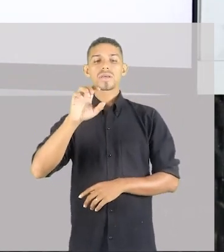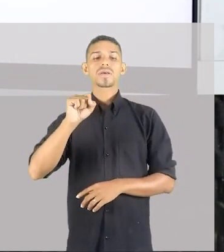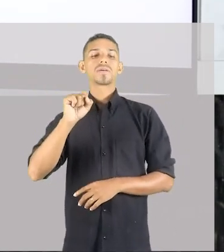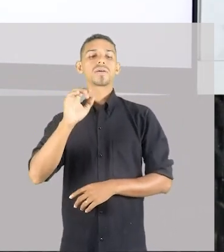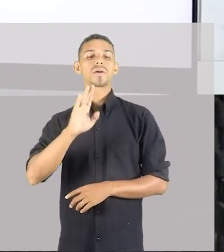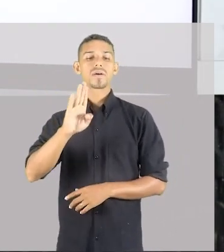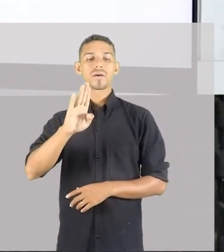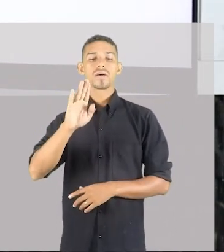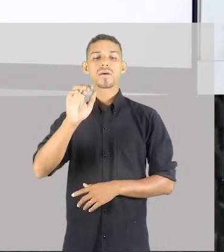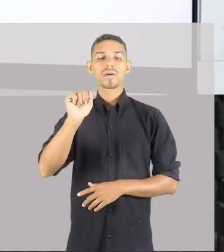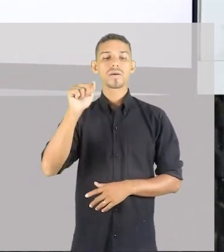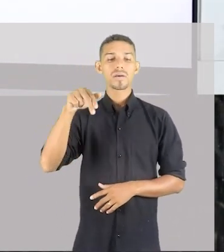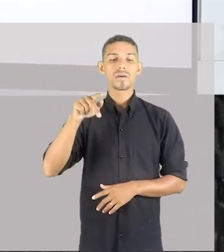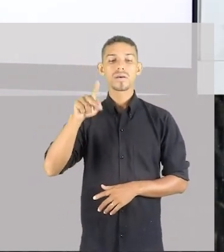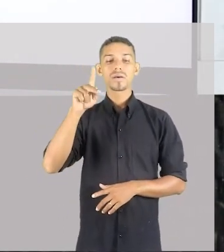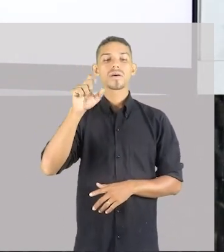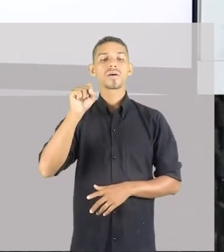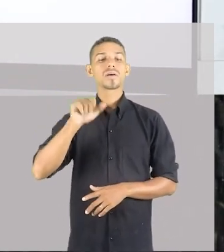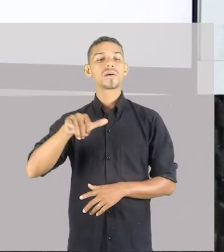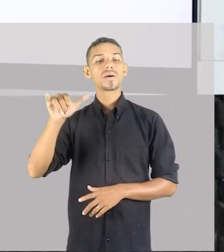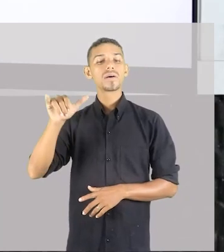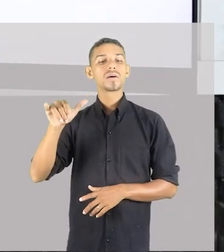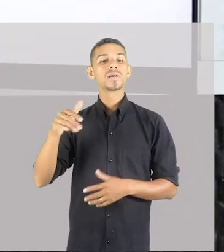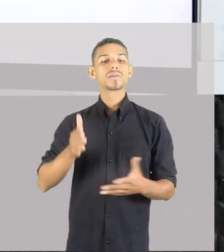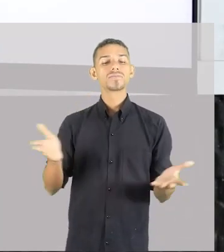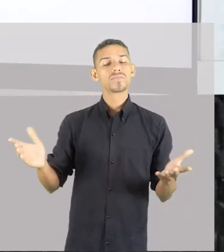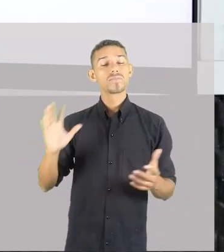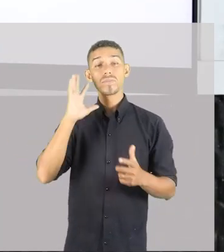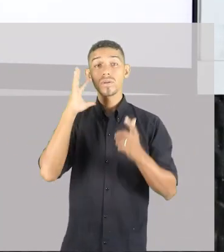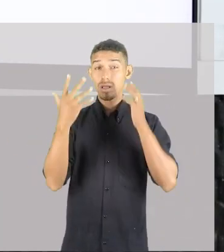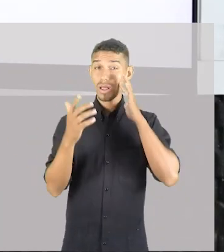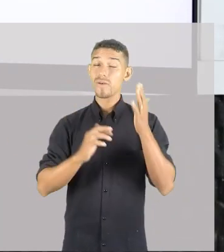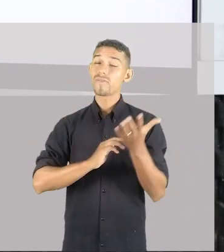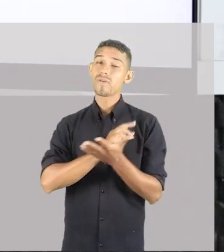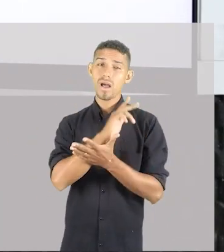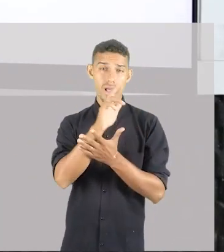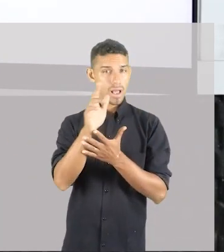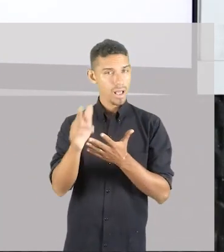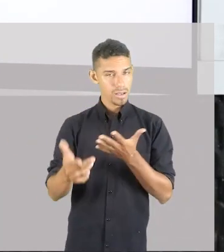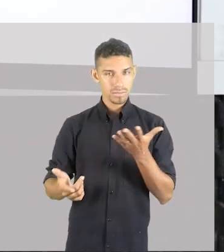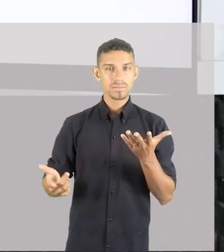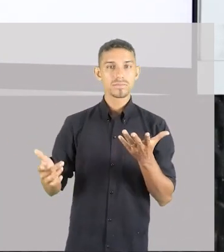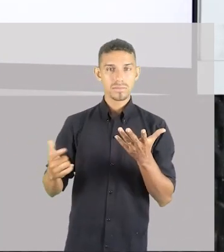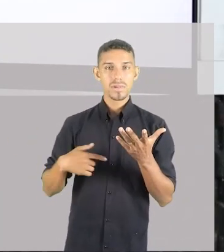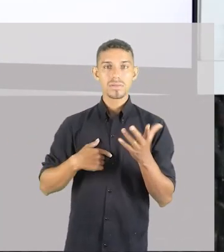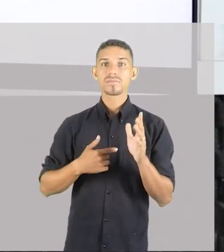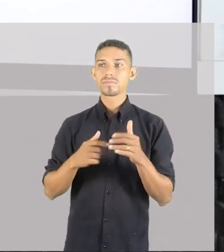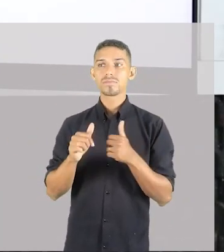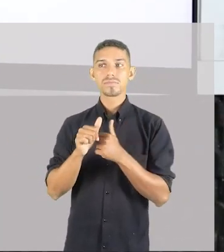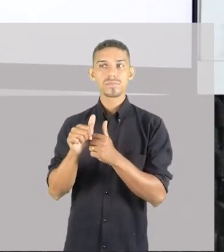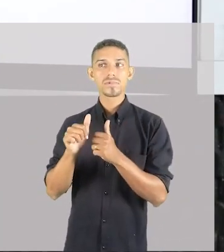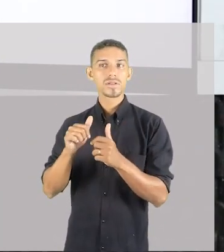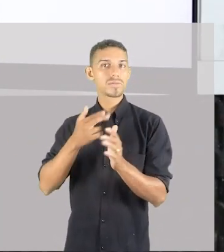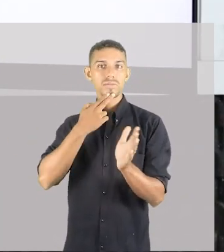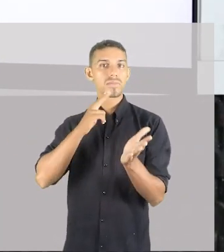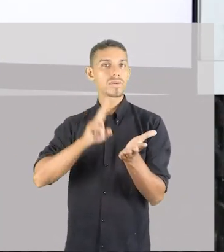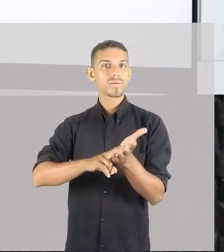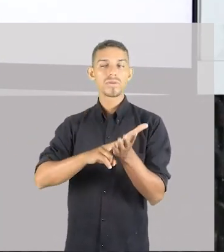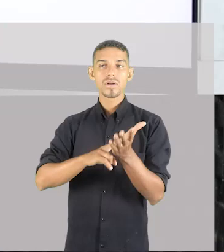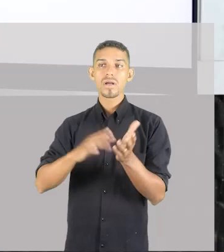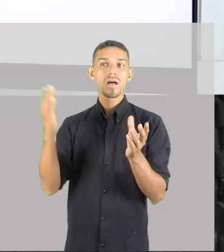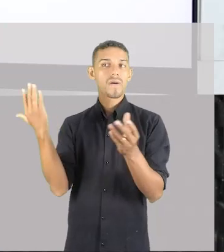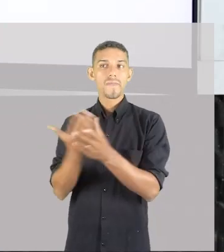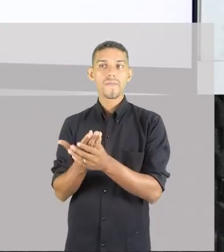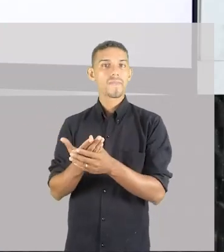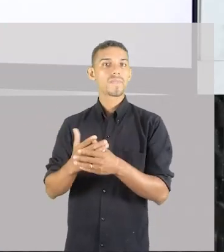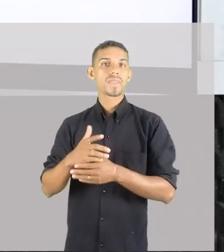quando acorda de manhã já tá lá a obra éem resultado da situação ele tem uma série de e e mandados contra ele porque ninguém sabe quem é ou